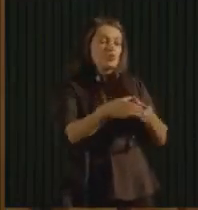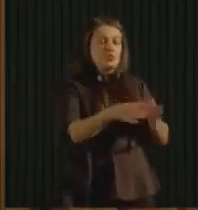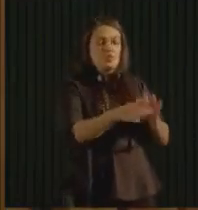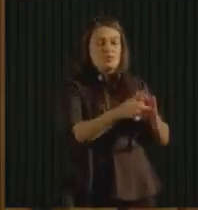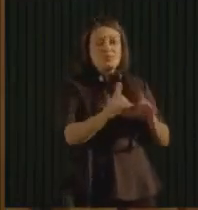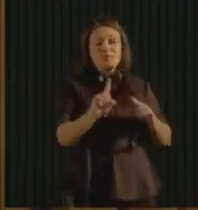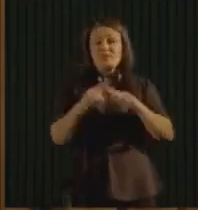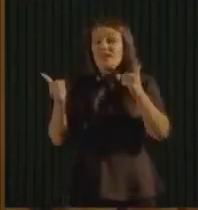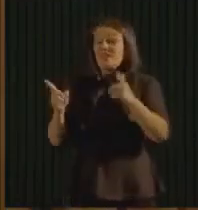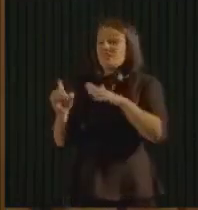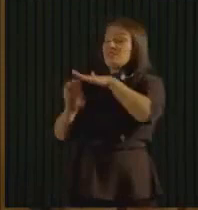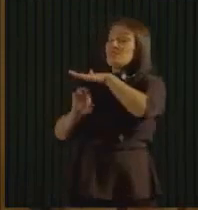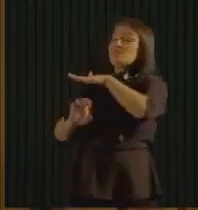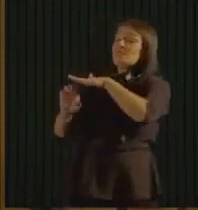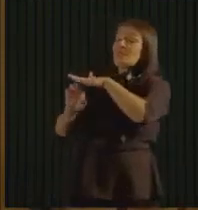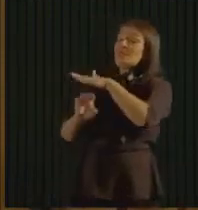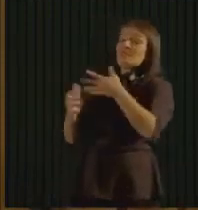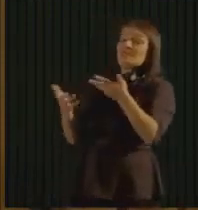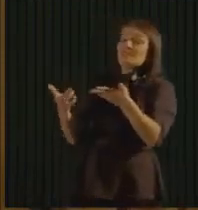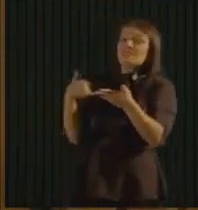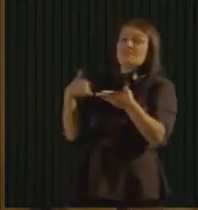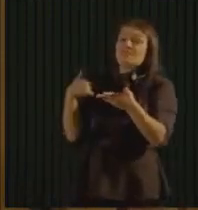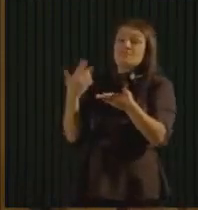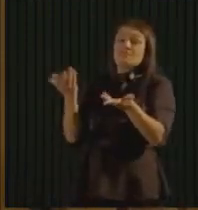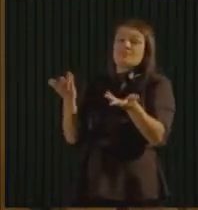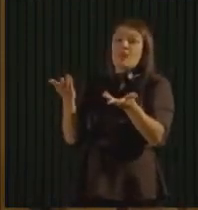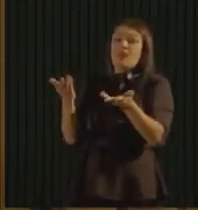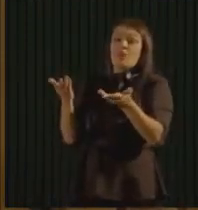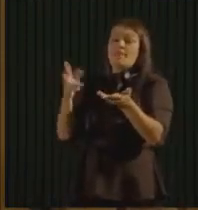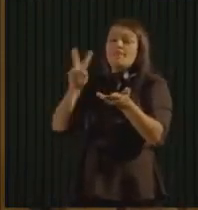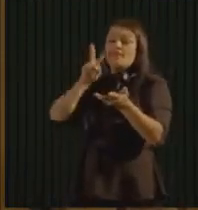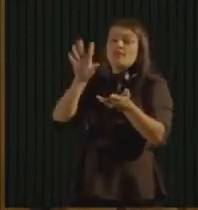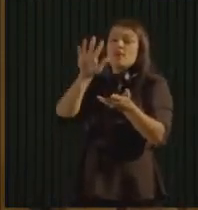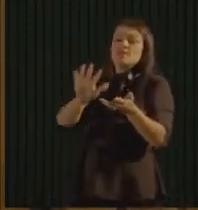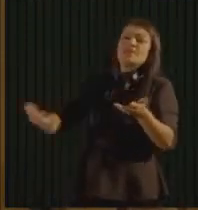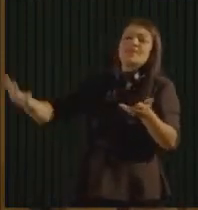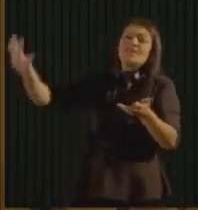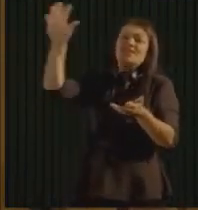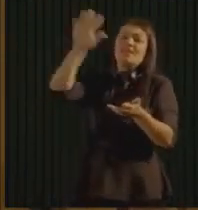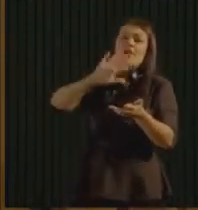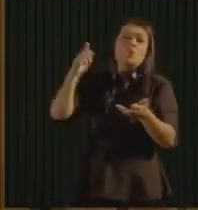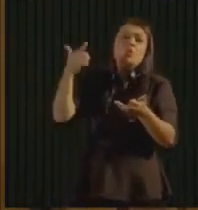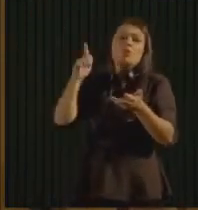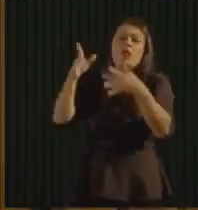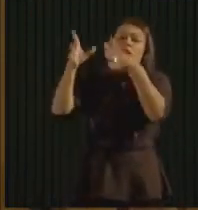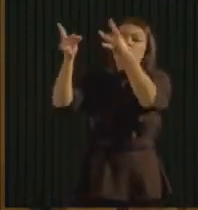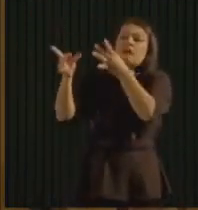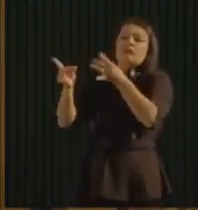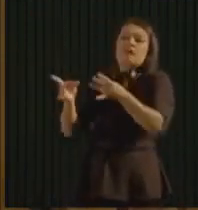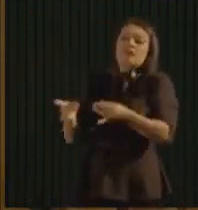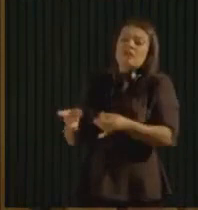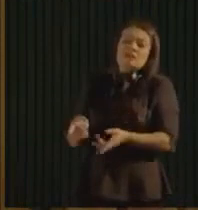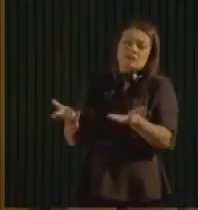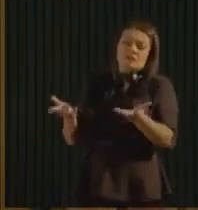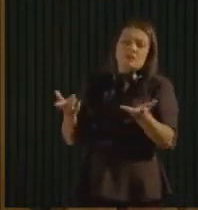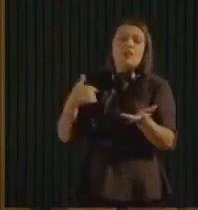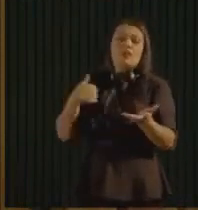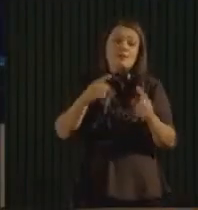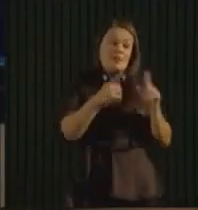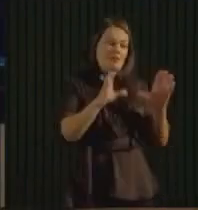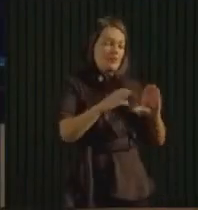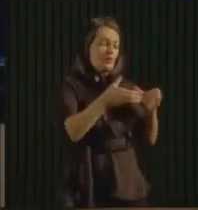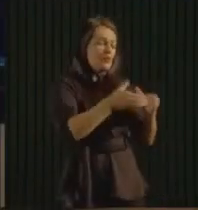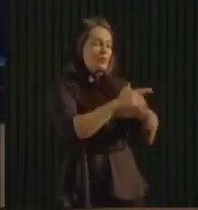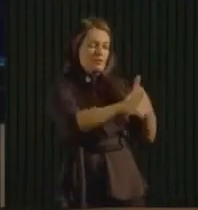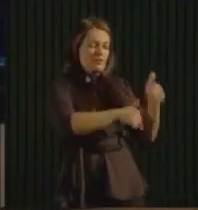pro forma, distribuem um folheto uma vez na vida e não há o tete a tete que os catadores fazem, por isso